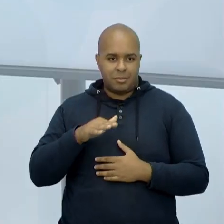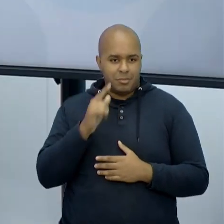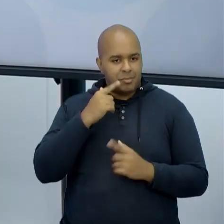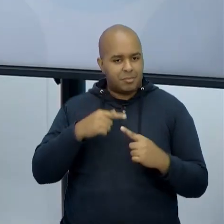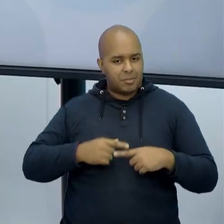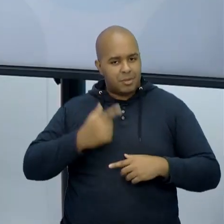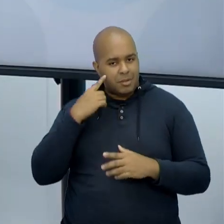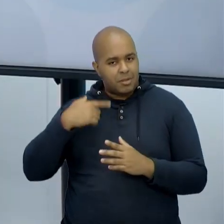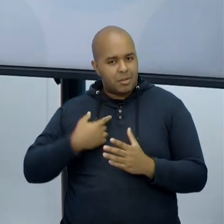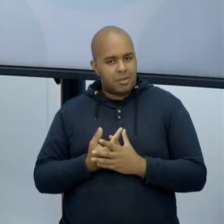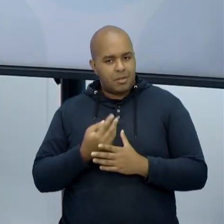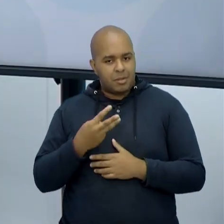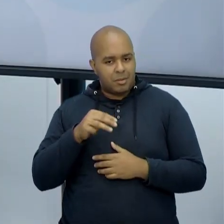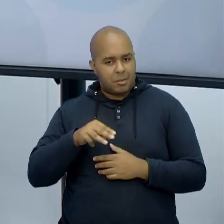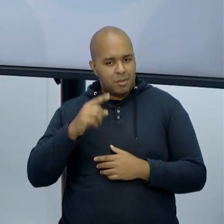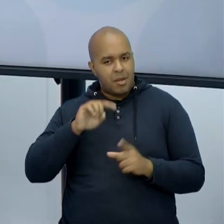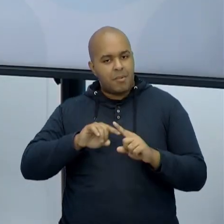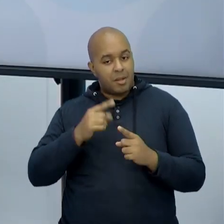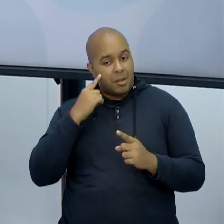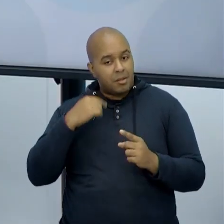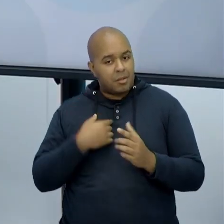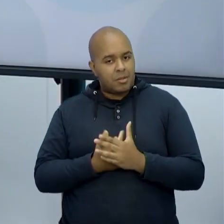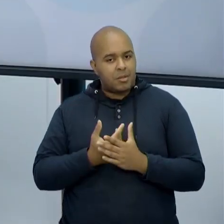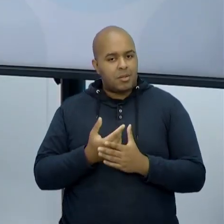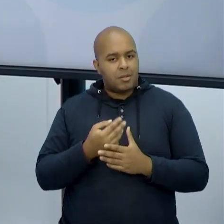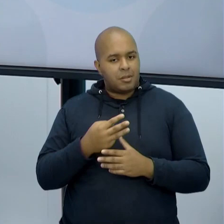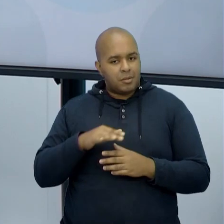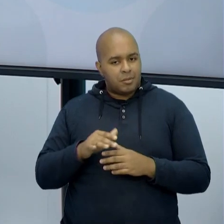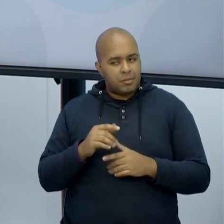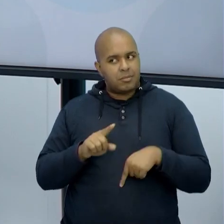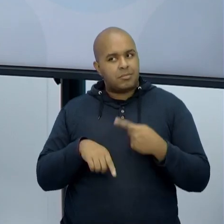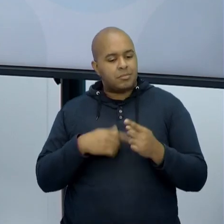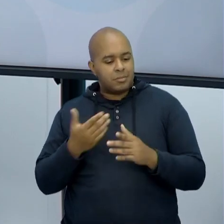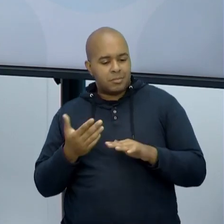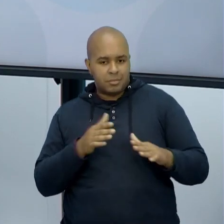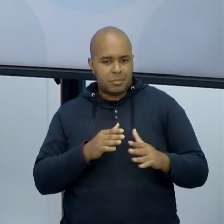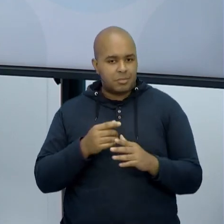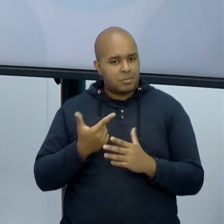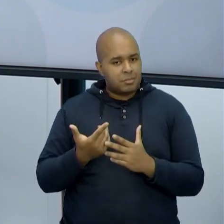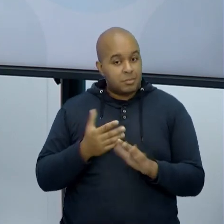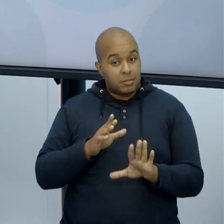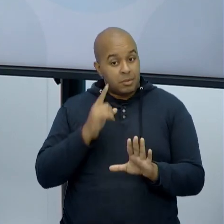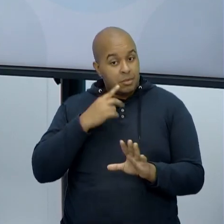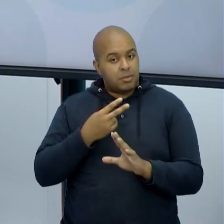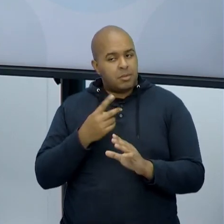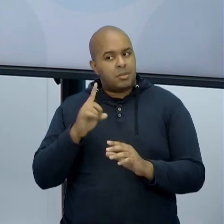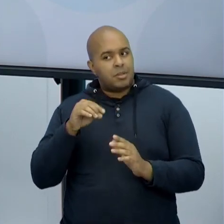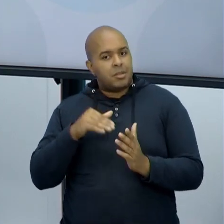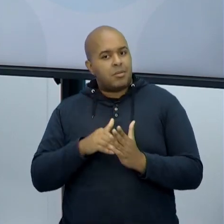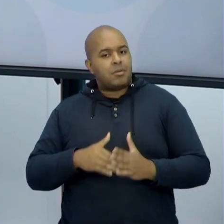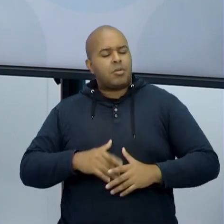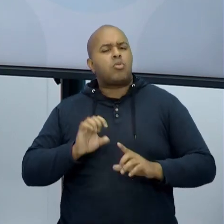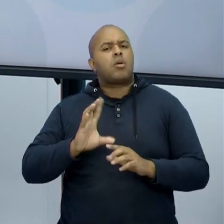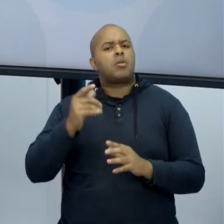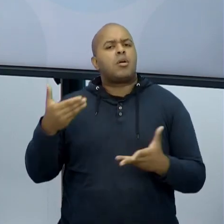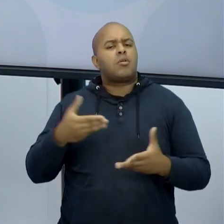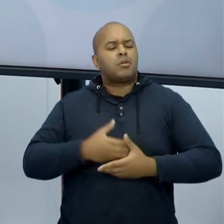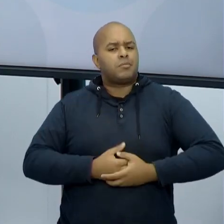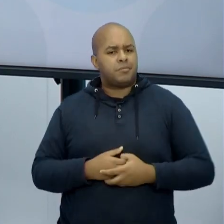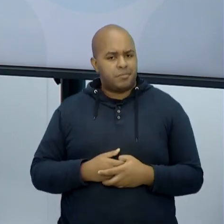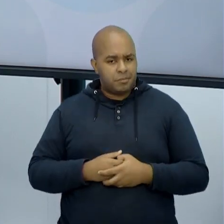estamos nos últimos 30 minutos, né? Mas até meia primeira aula, meia segunda aula, mais meia agora, nos últimos 10 minutos, o que está acontecendo